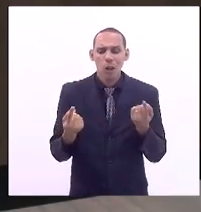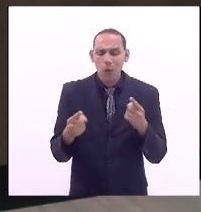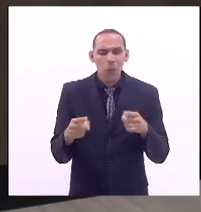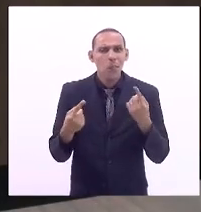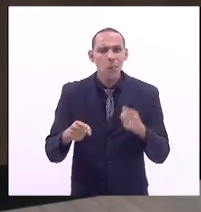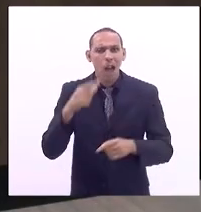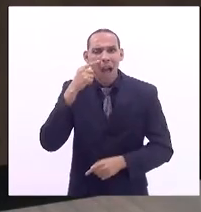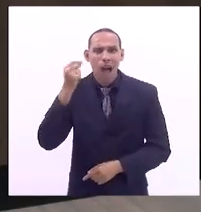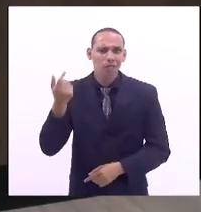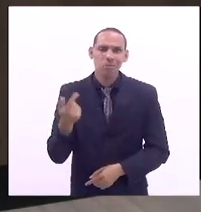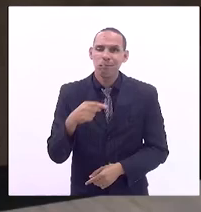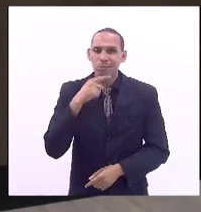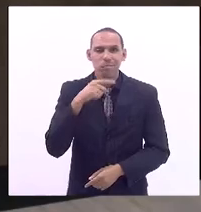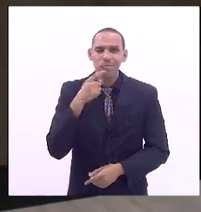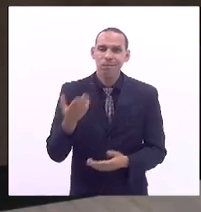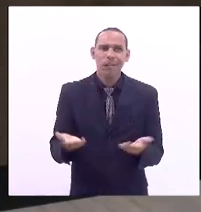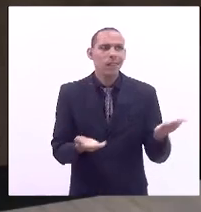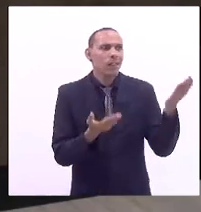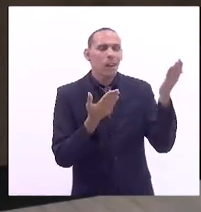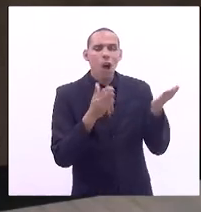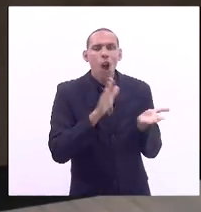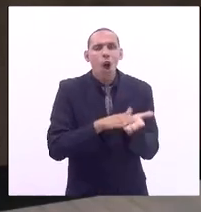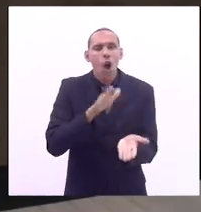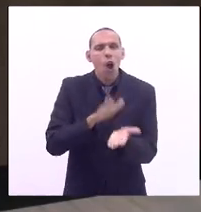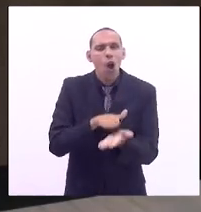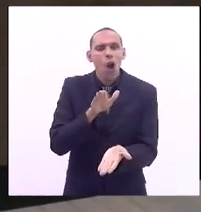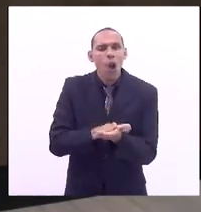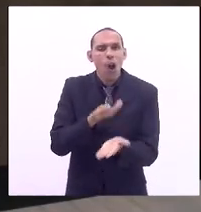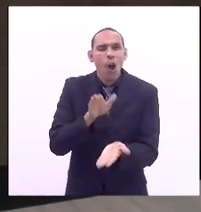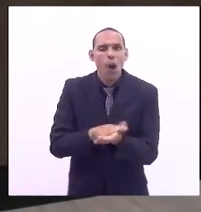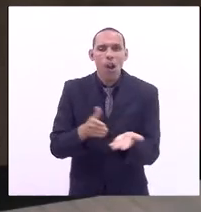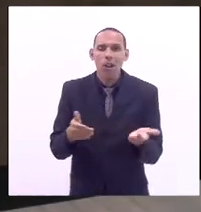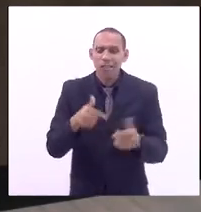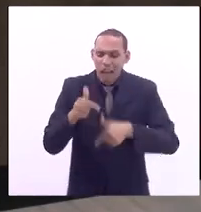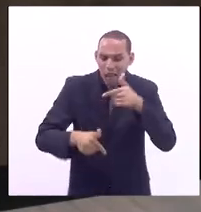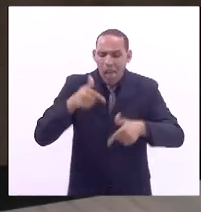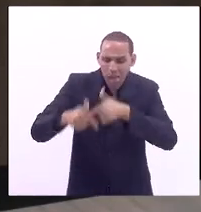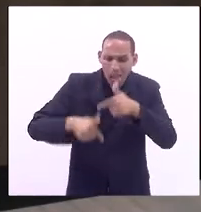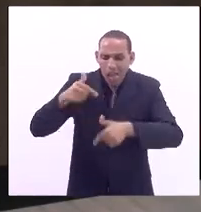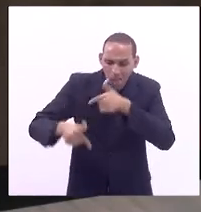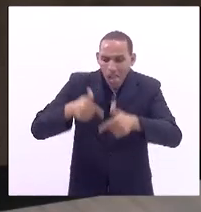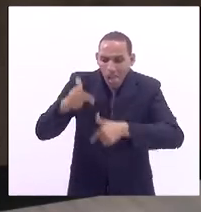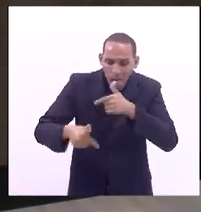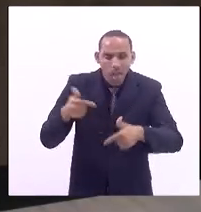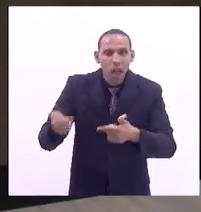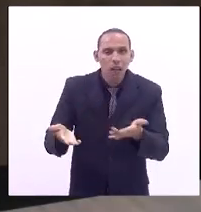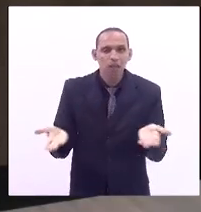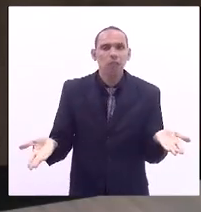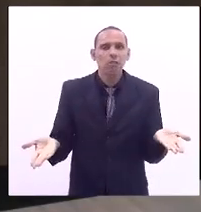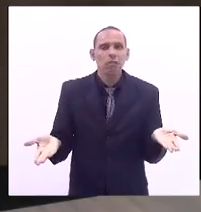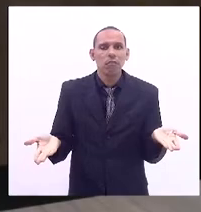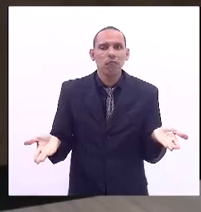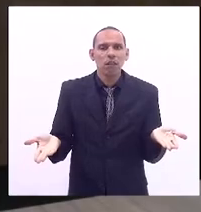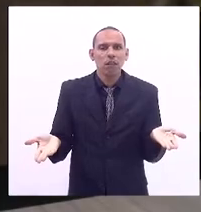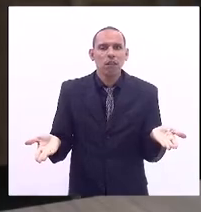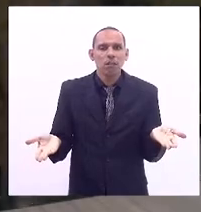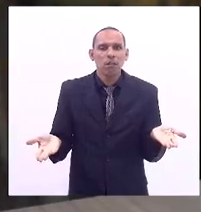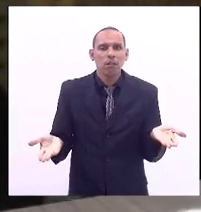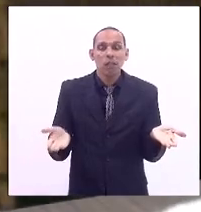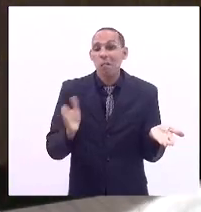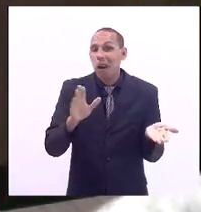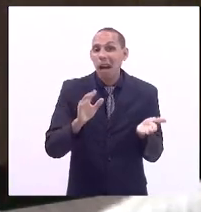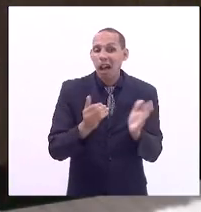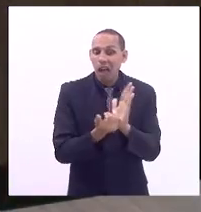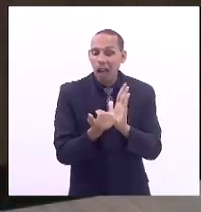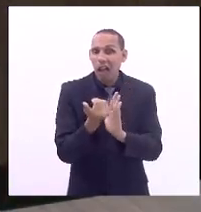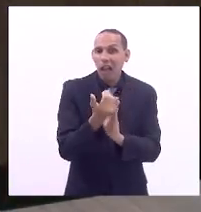churrasquinho de gato Então pessoal fica cobrando mais trabalho mais licença mais tudo e não